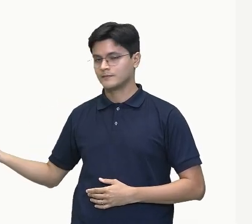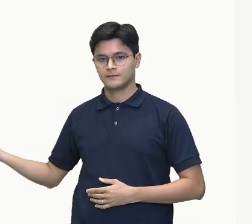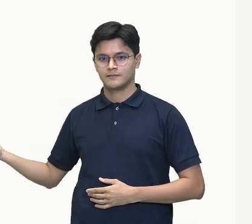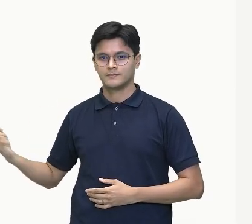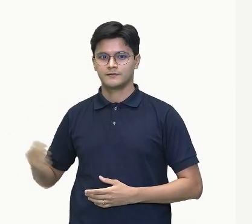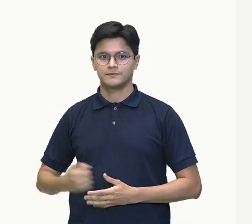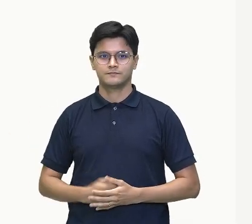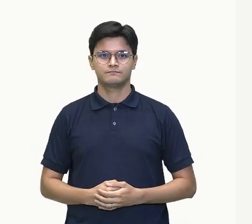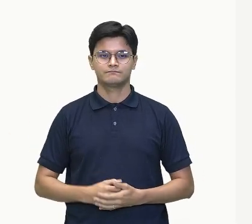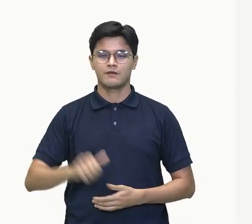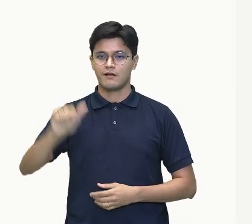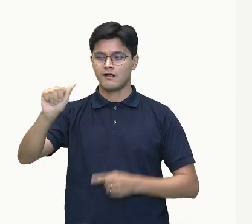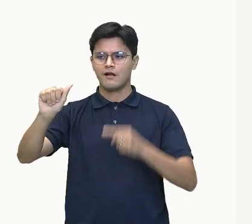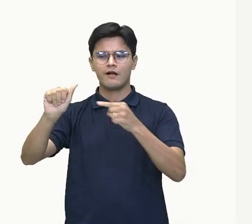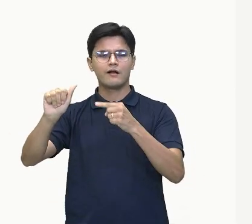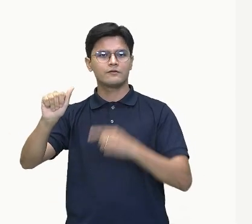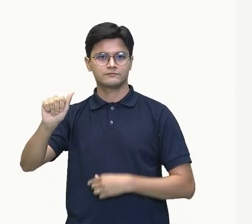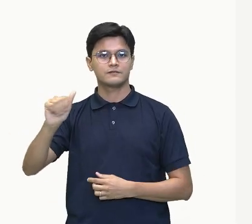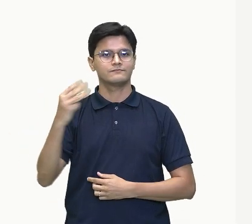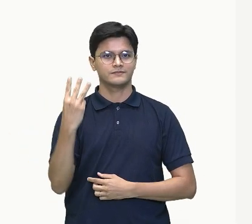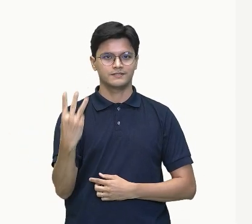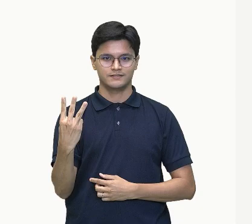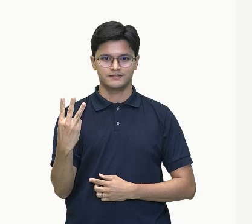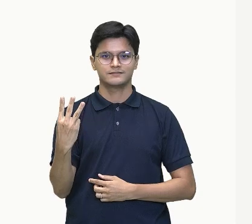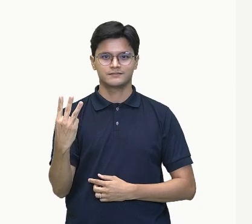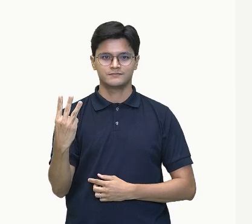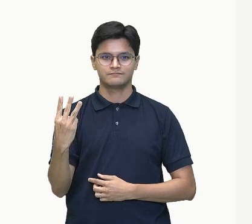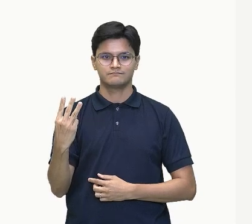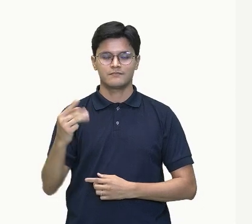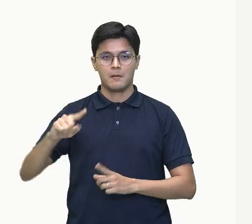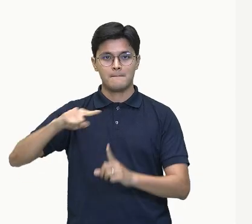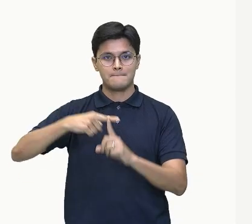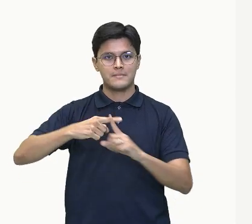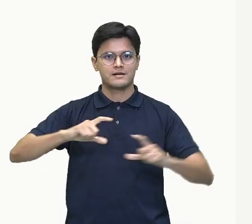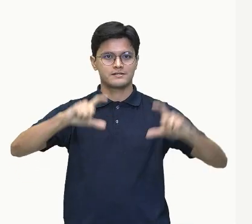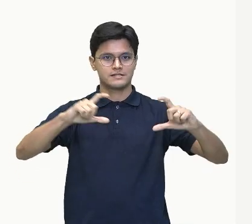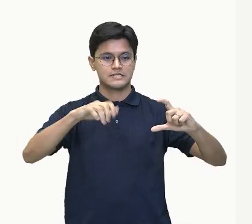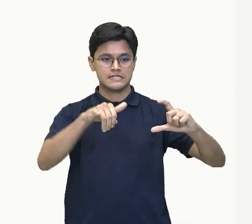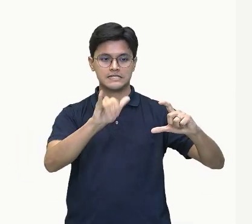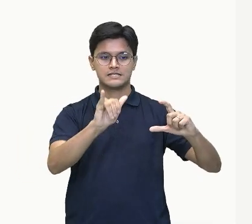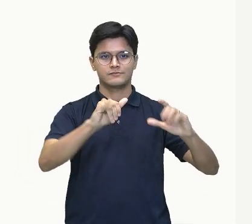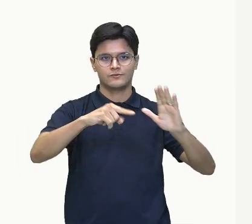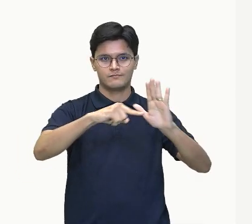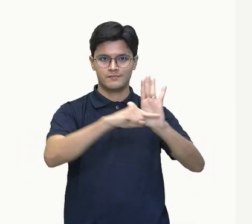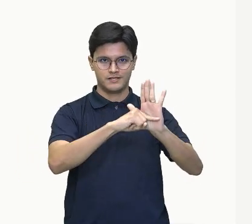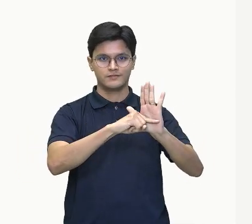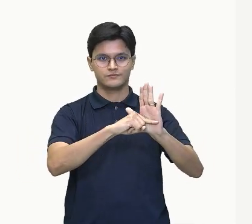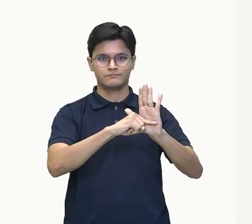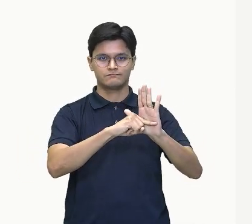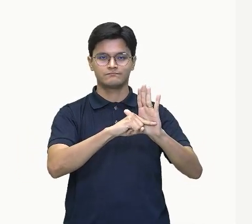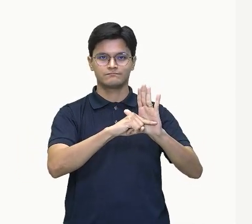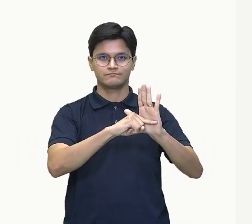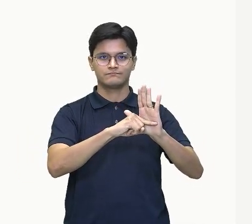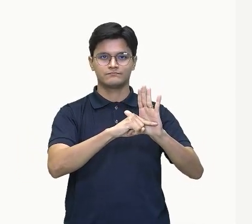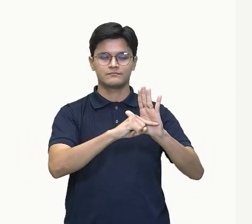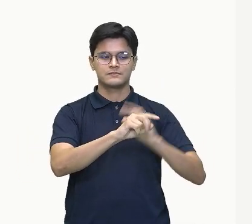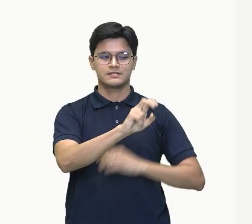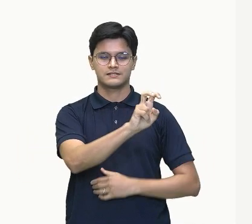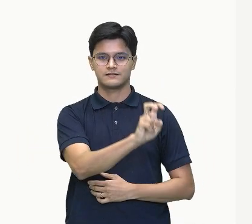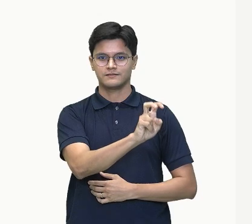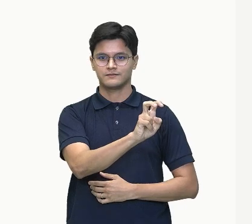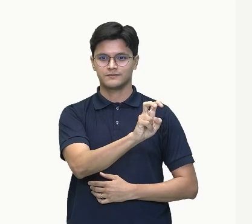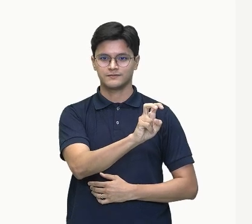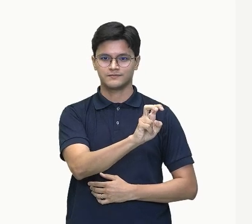Ao quadrado, mais y menos, colocar em vermelho, 5,